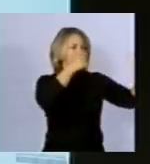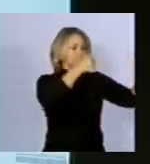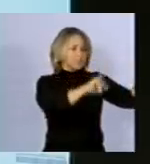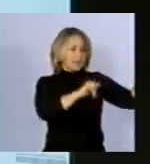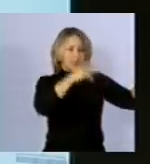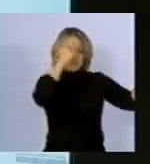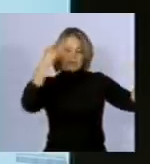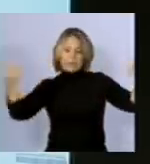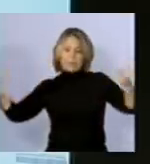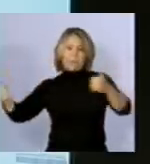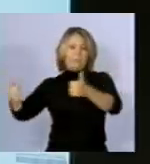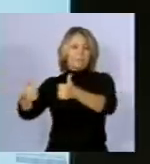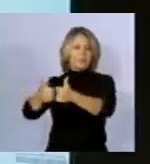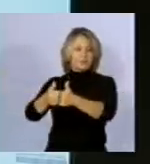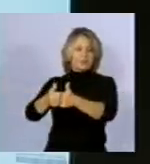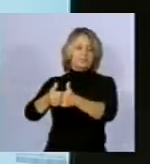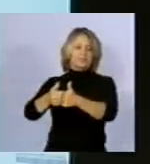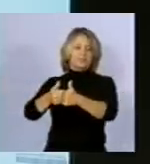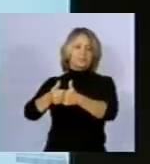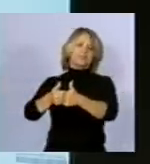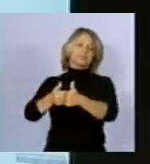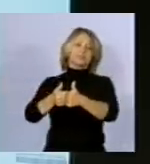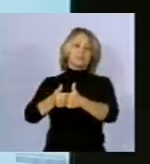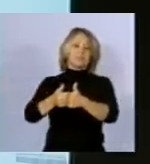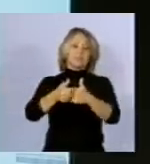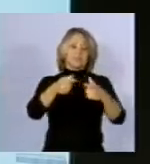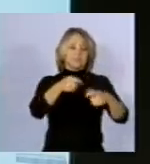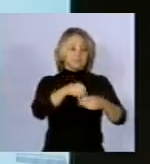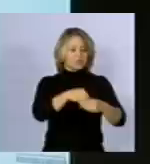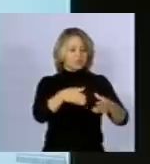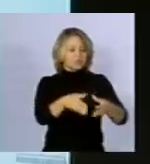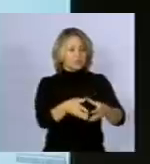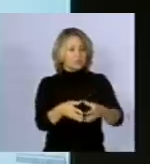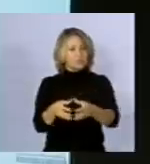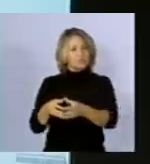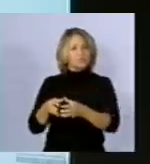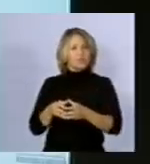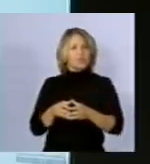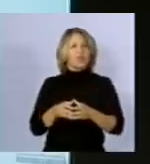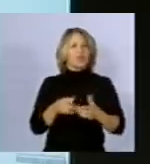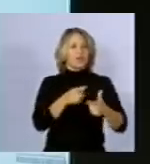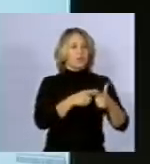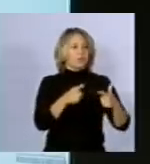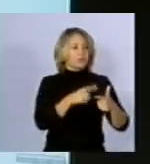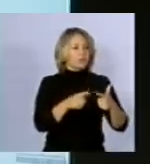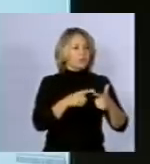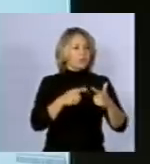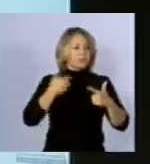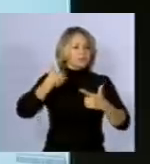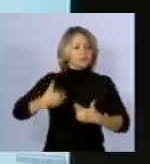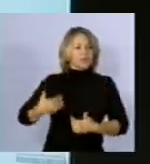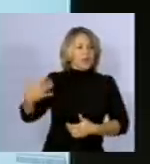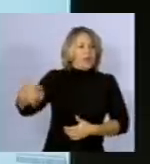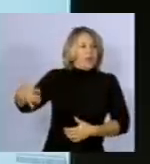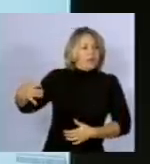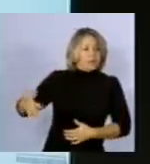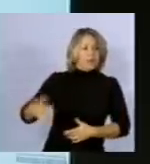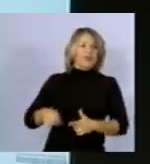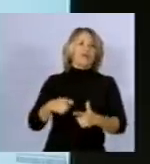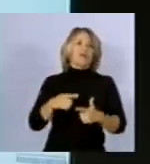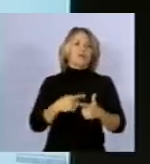exposição eh nos próprios gametas humanos esclerose lateral amiotrófica Mal de